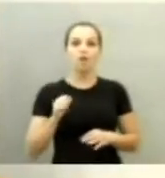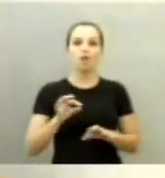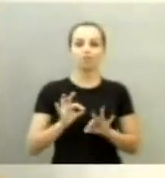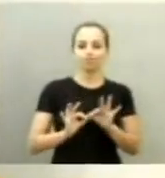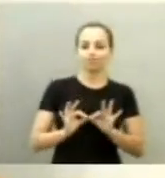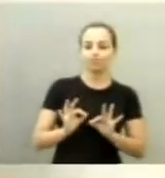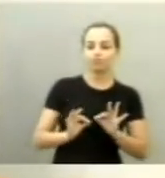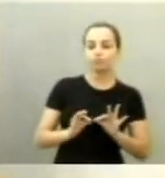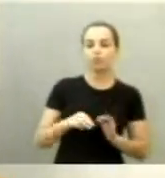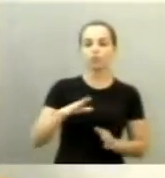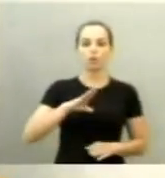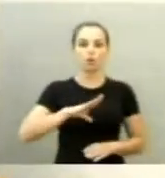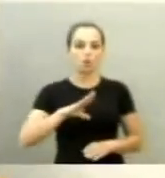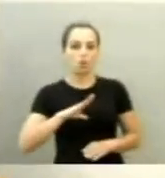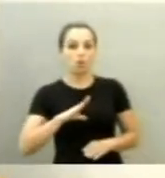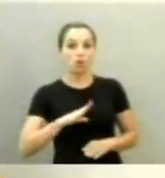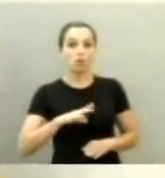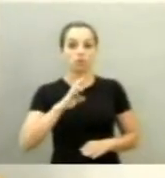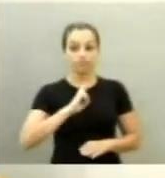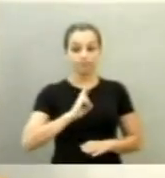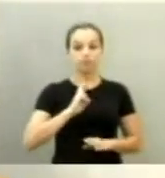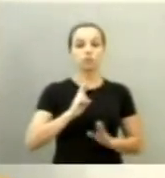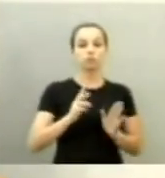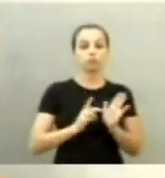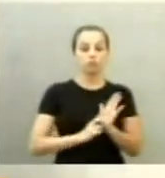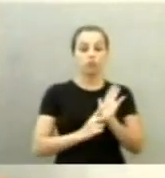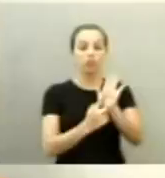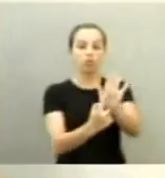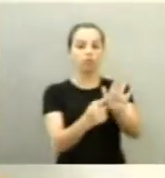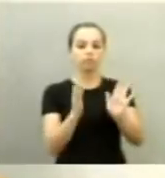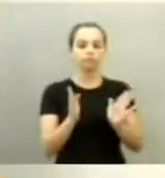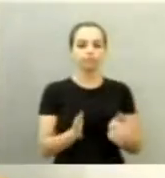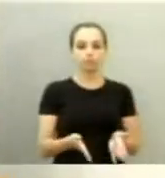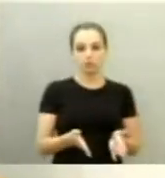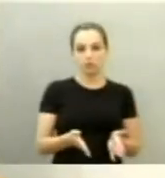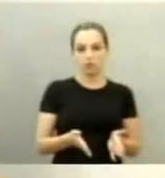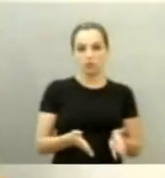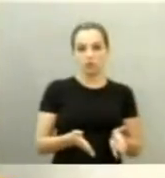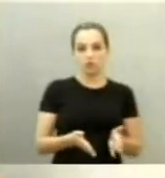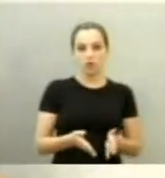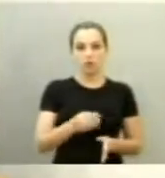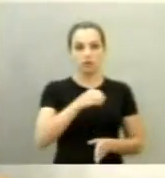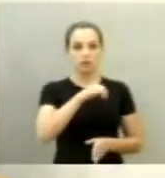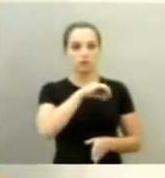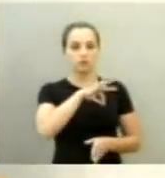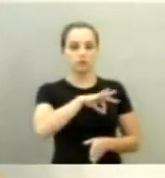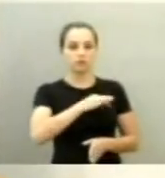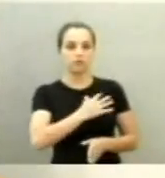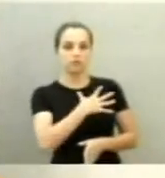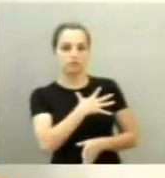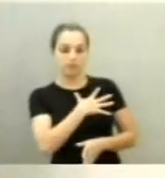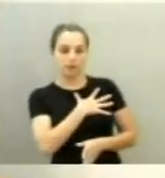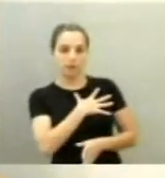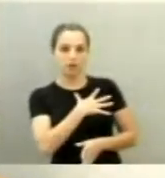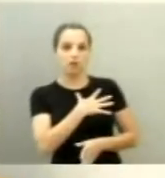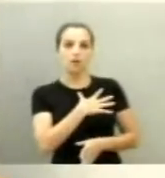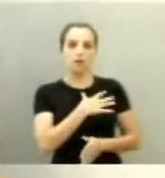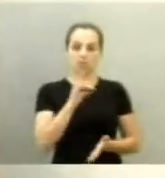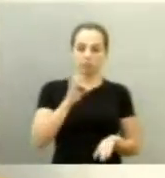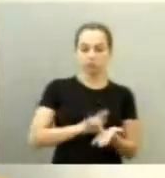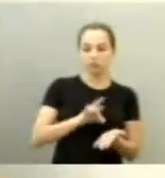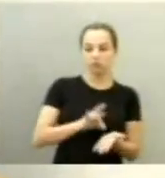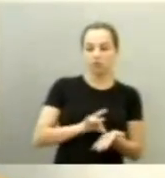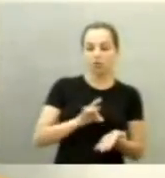sendo refletidas aqui. E esses dados são dados da estatística da Polícia Militar. Então, são dados verídicos que comprovam aí